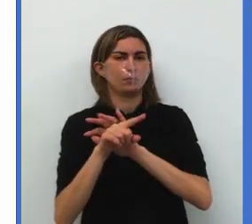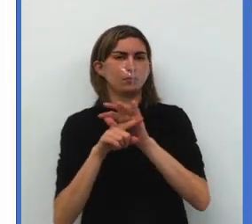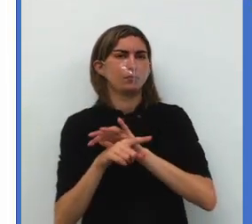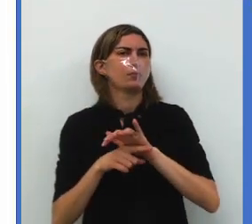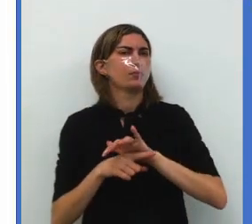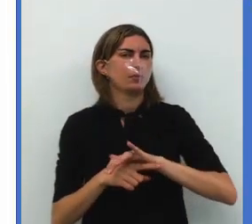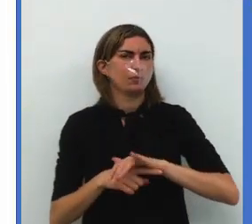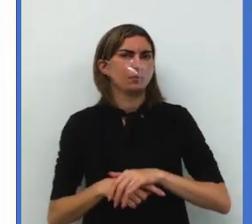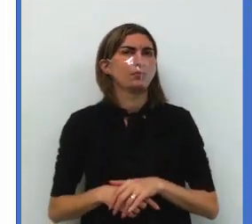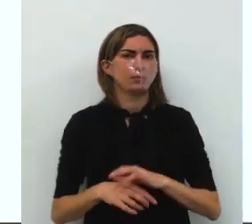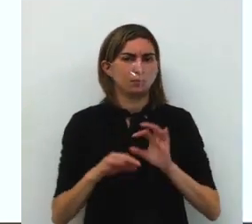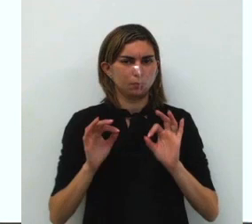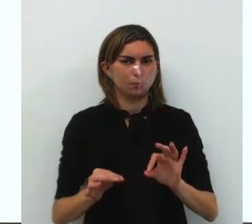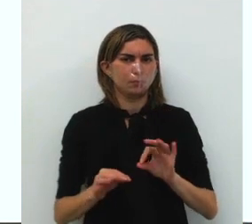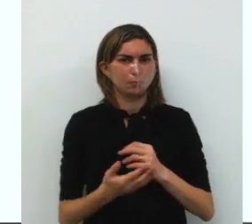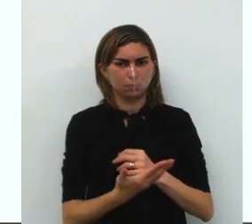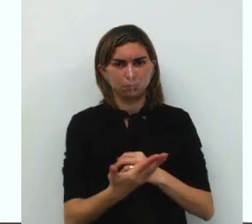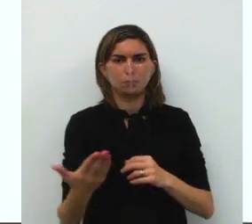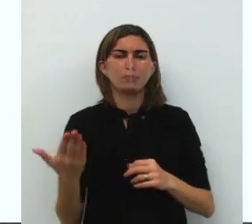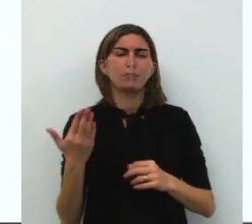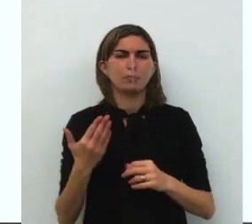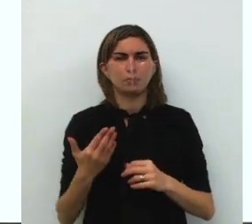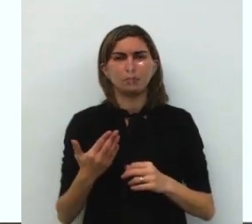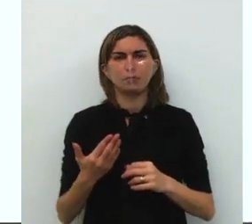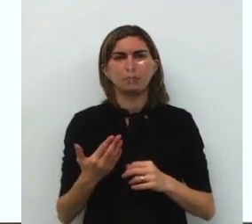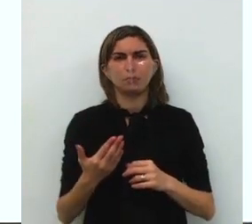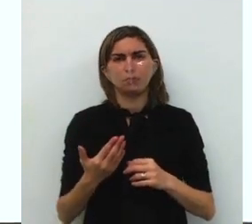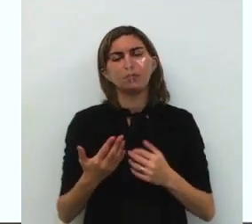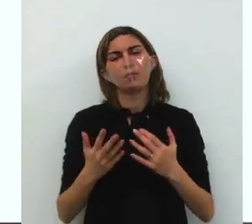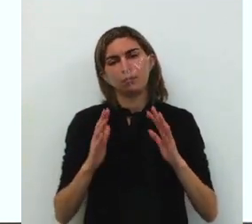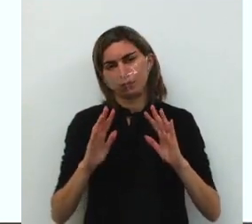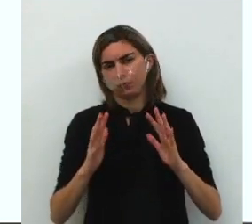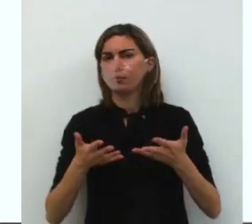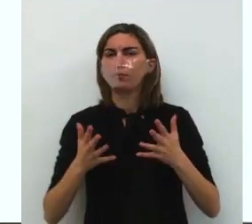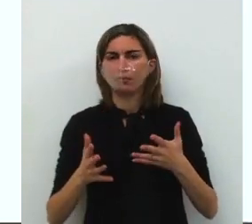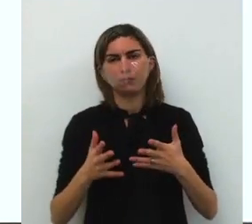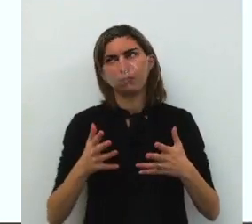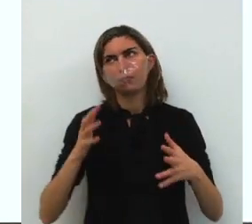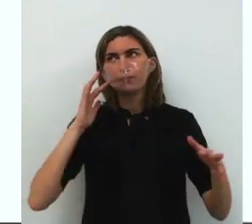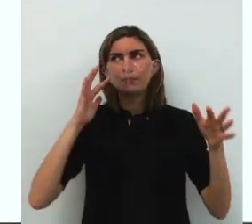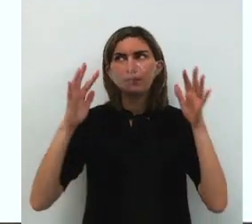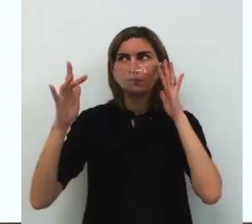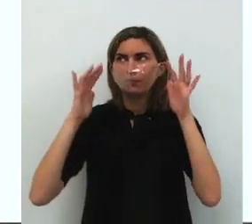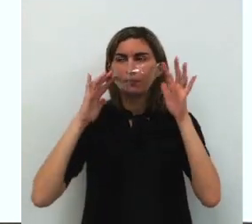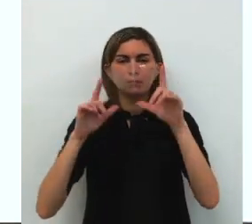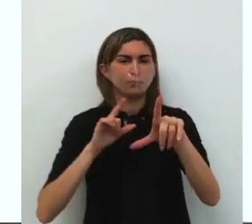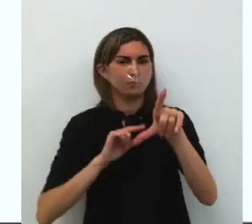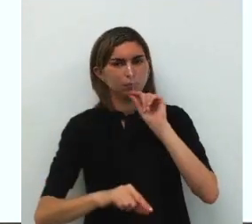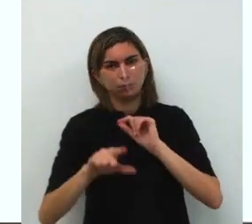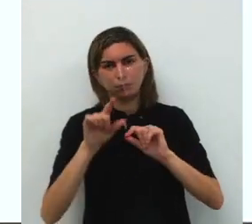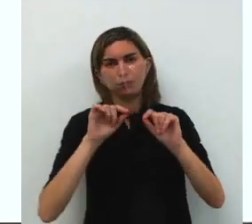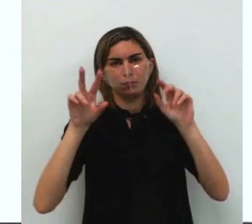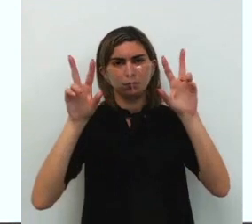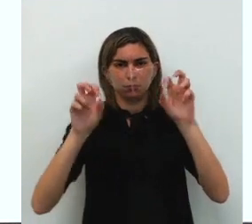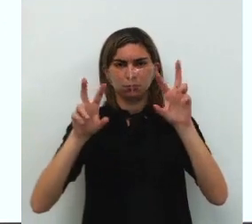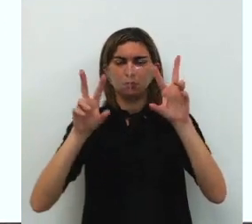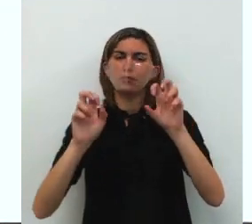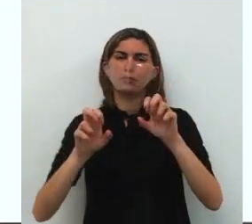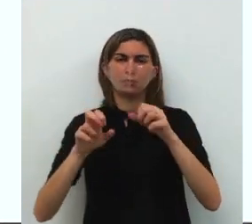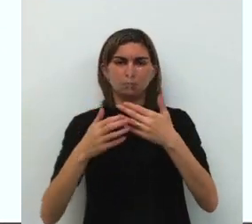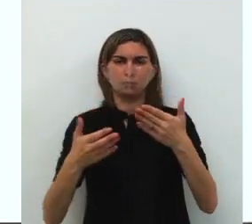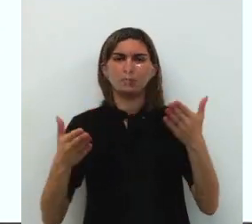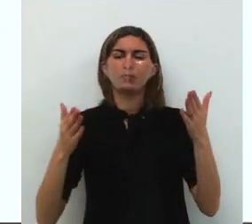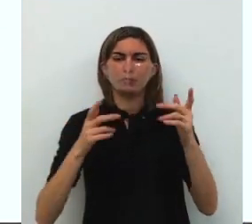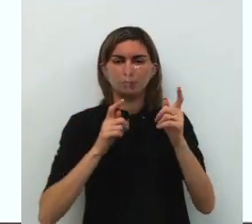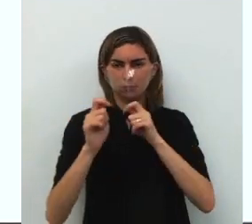uma pesquisa, certo? Você já previamente escolhido o tema e